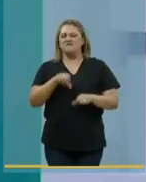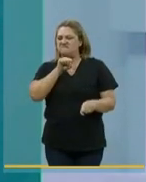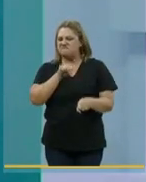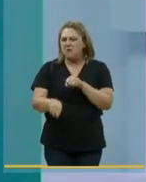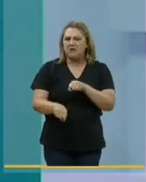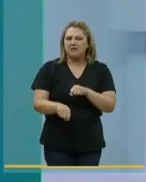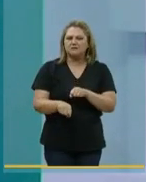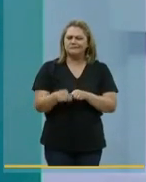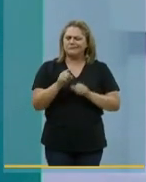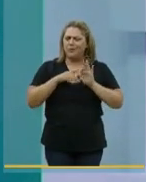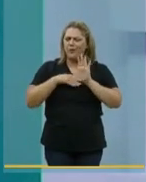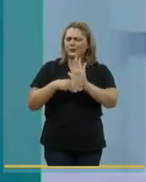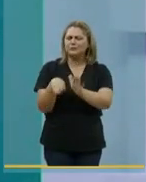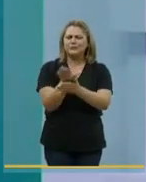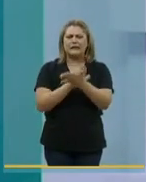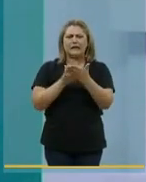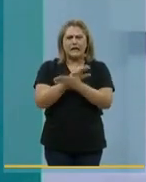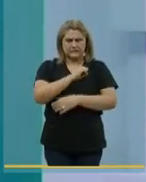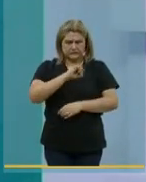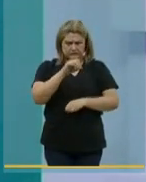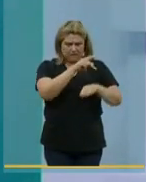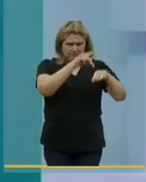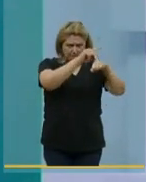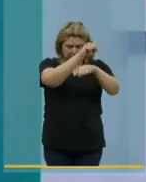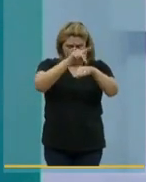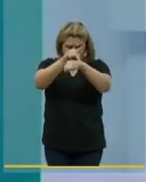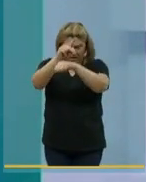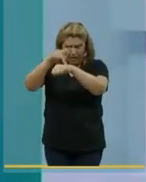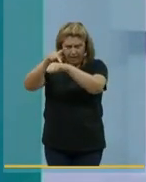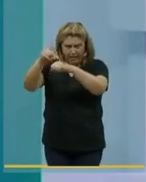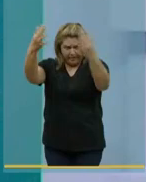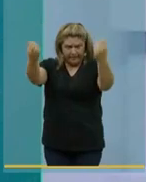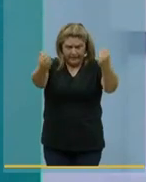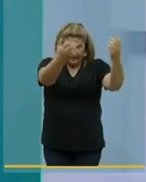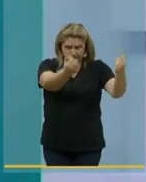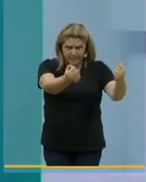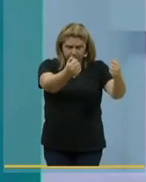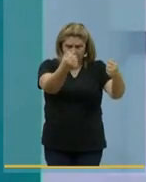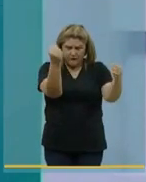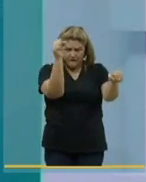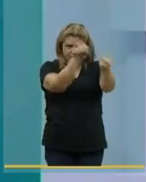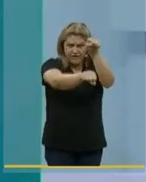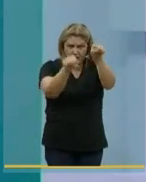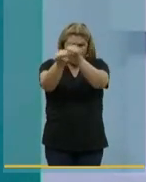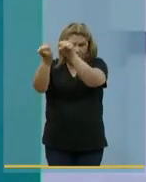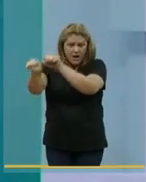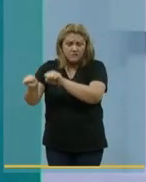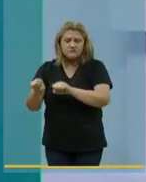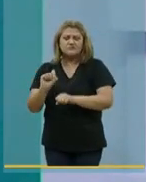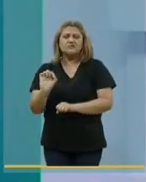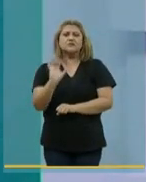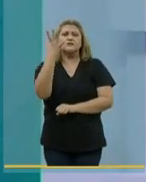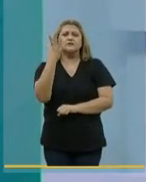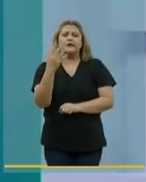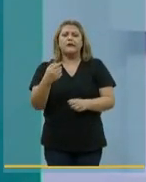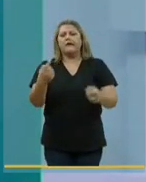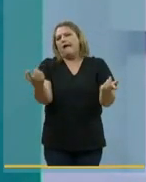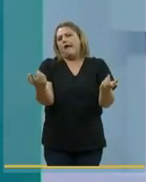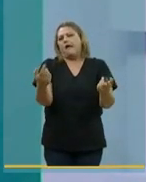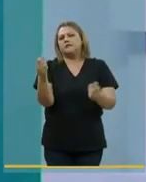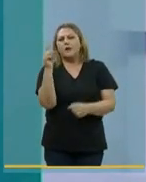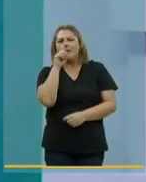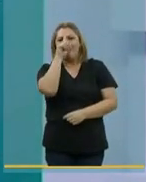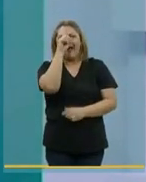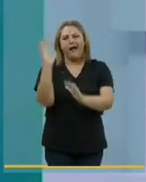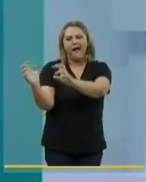países que optaram pela violência colheram violência o brasil tem que plantar paz para acolher paz